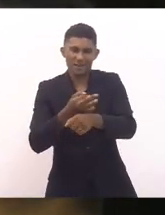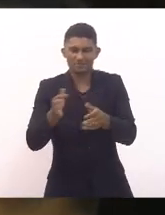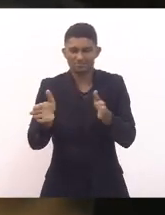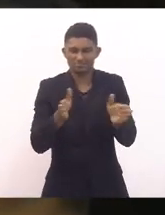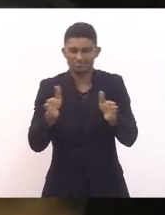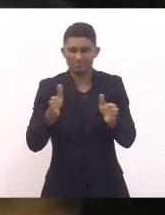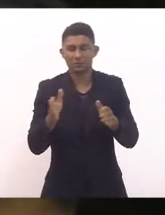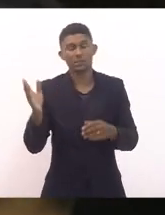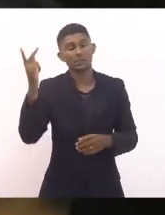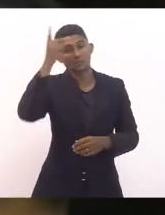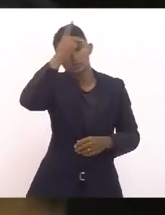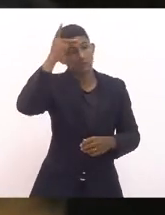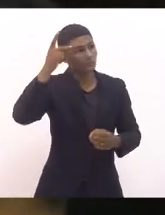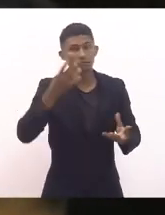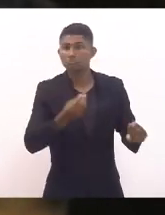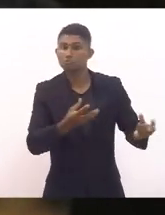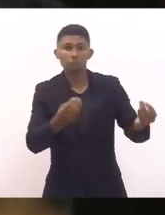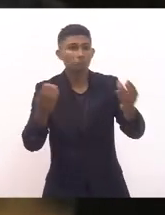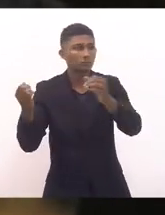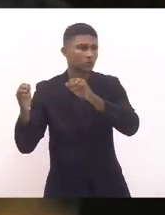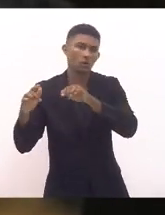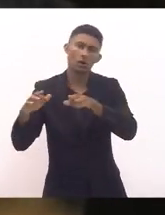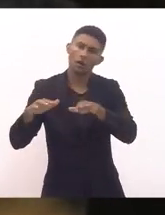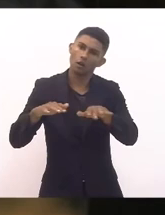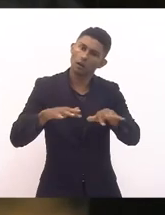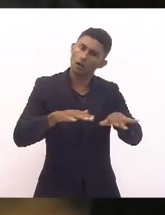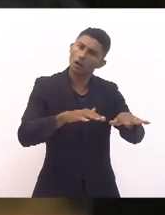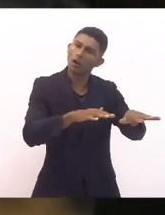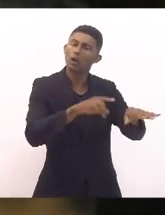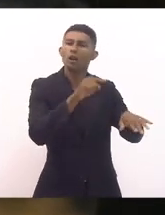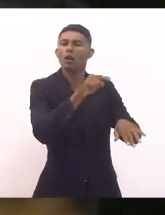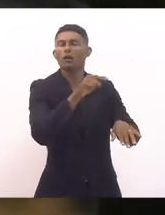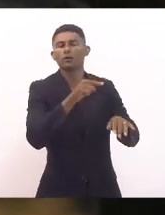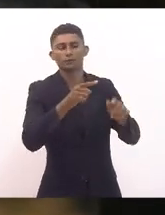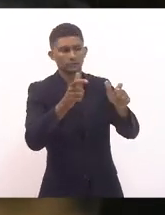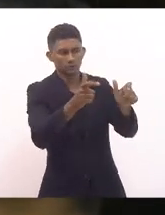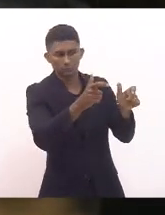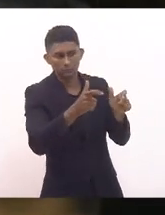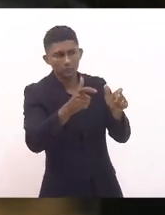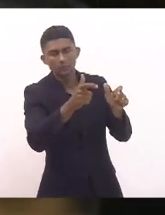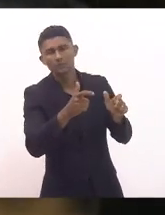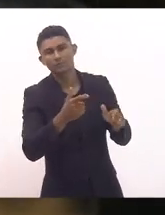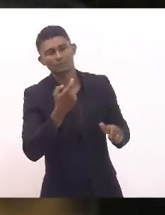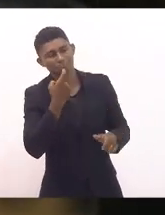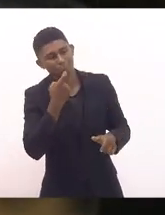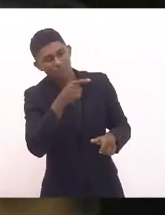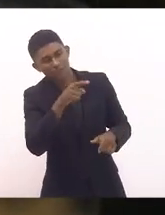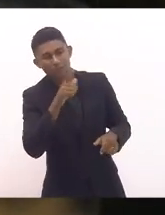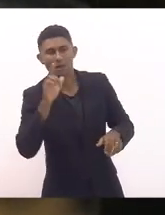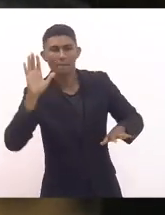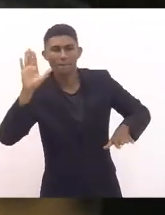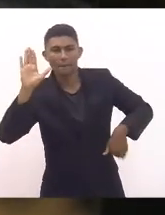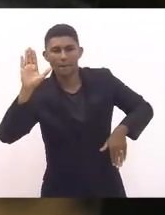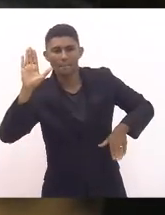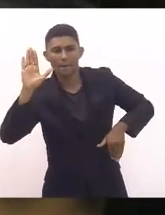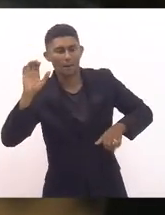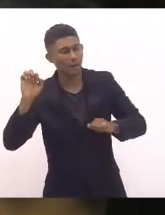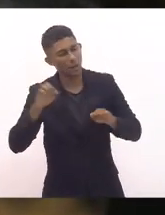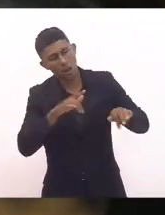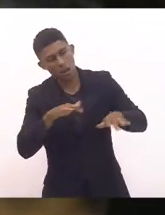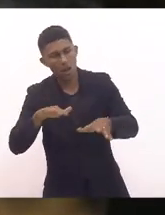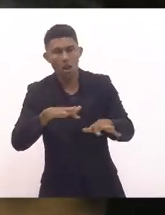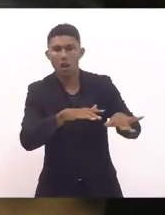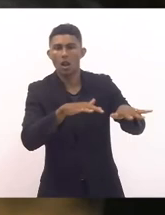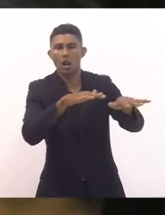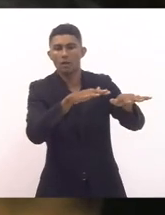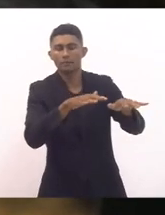pessoas se eleva imensamente, não só no Abraão, como nas demais praias. E são